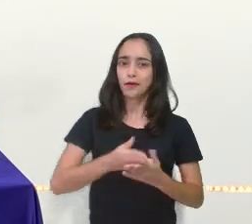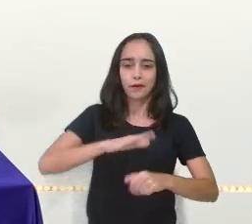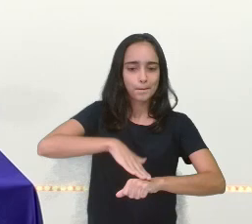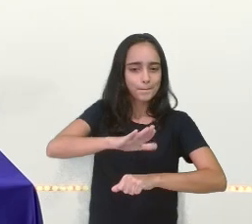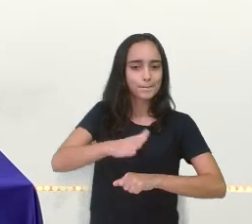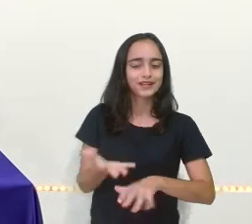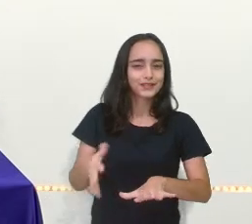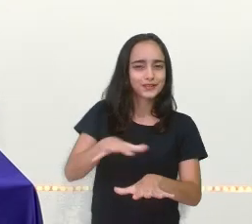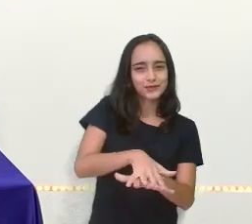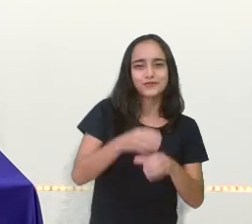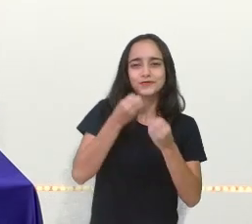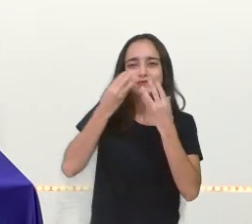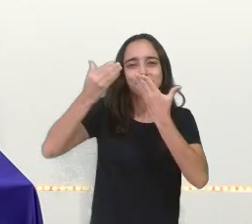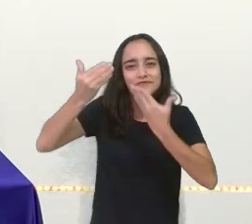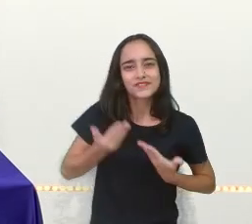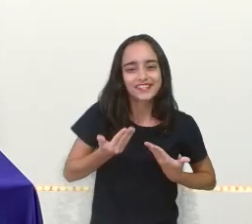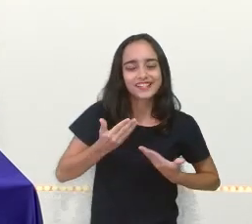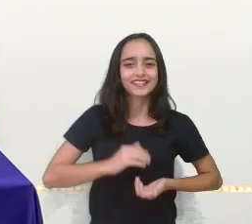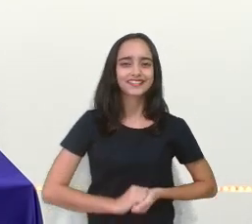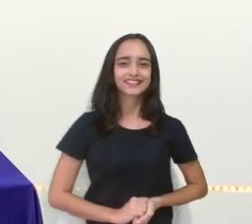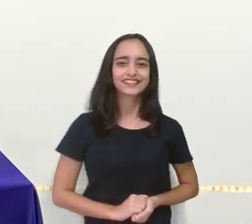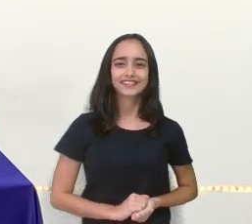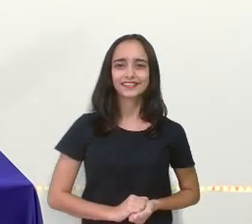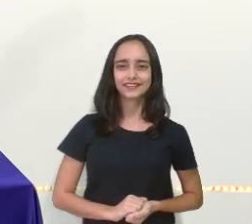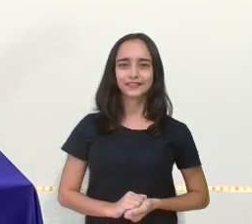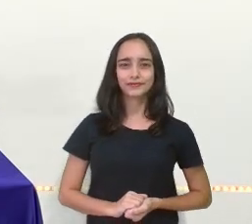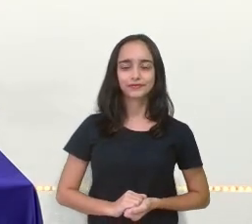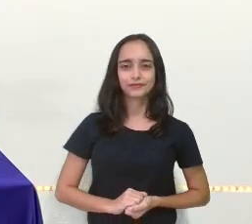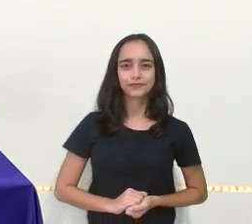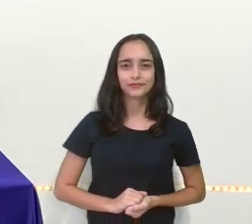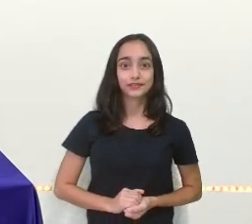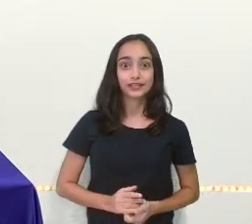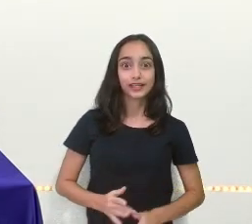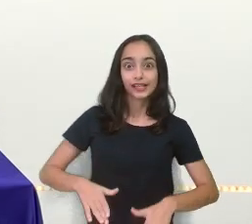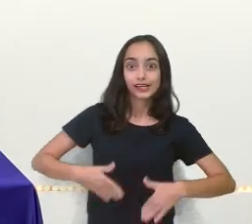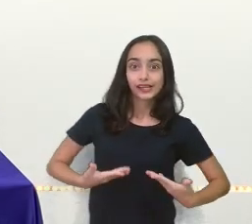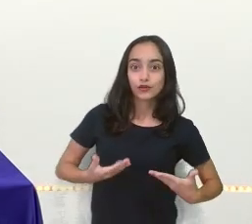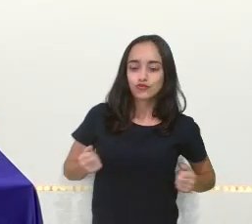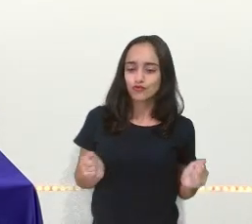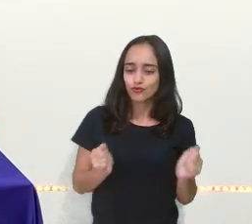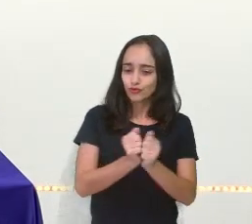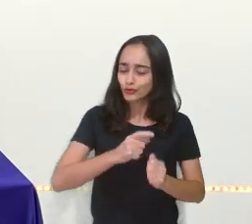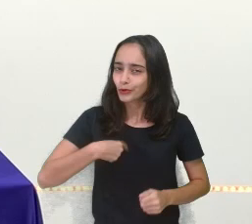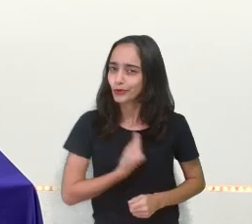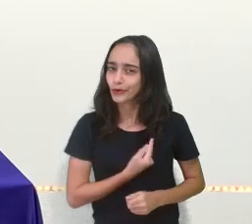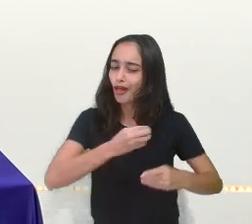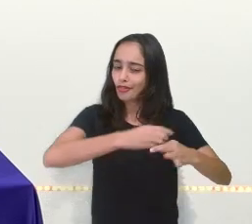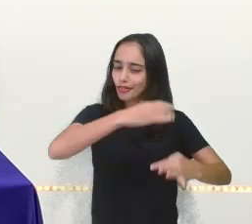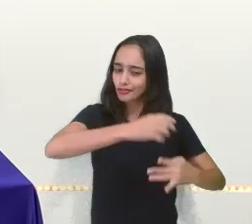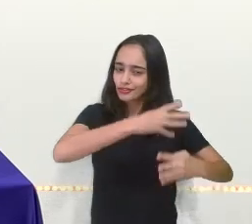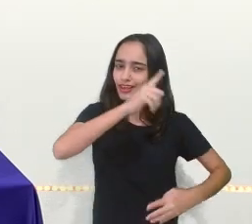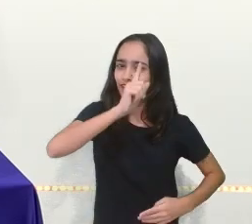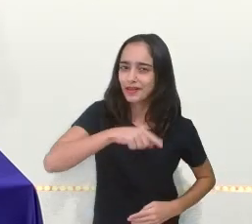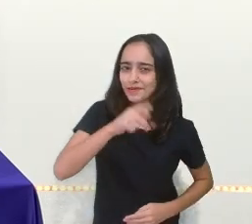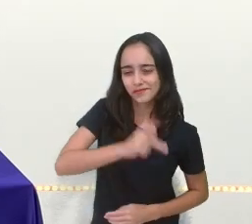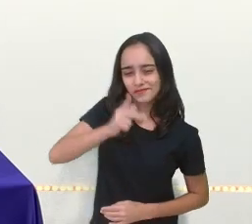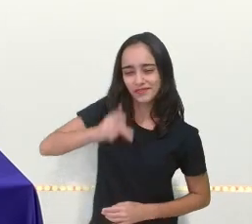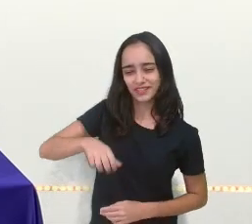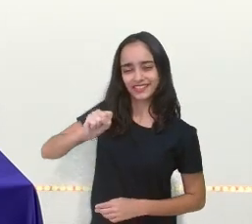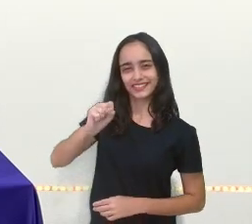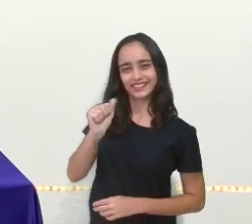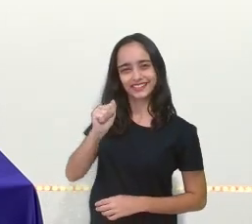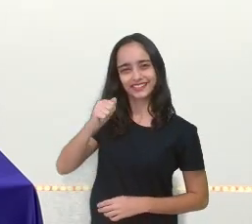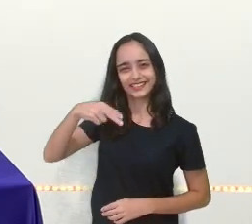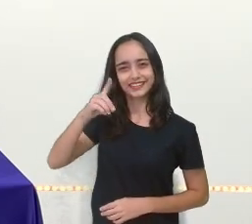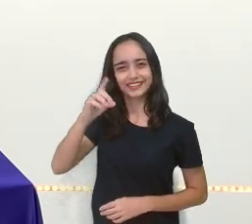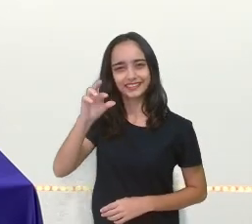mais inclusiva. Seja bem-vinda, Karen. E quem vai nos acompanhar lá no chat é a professora Sandra. Seja